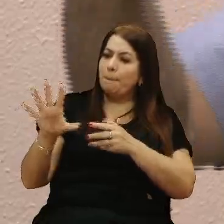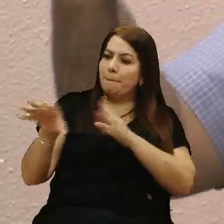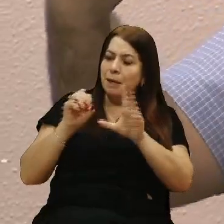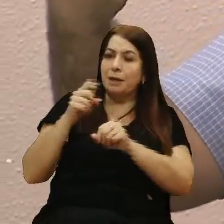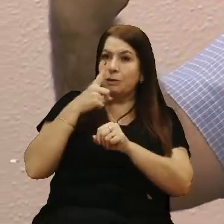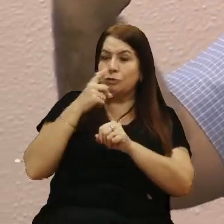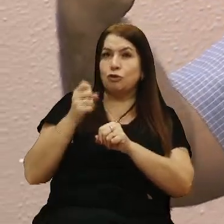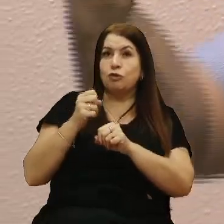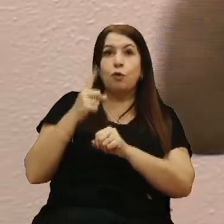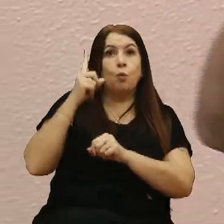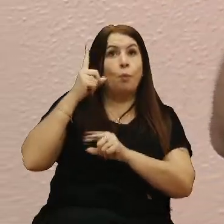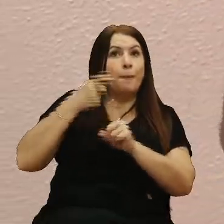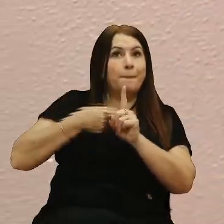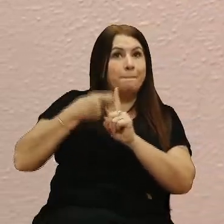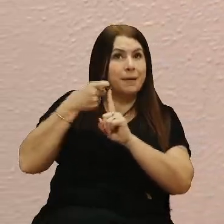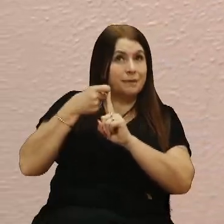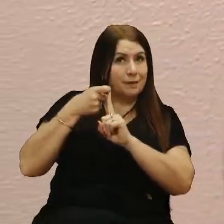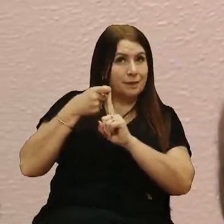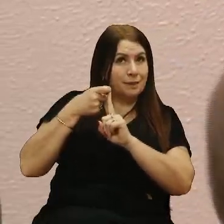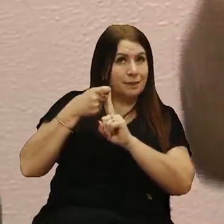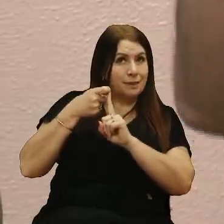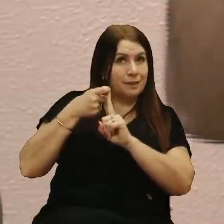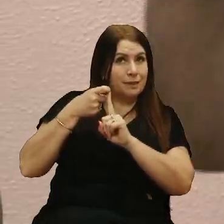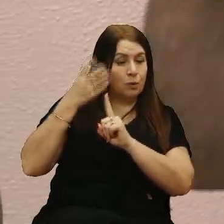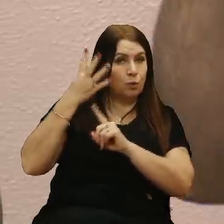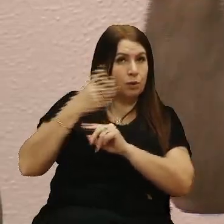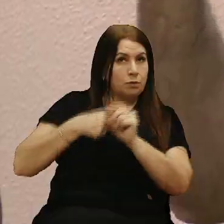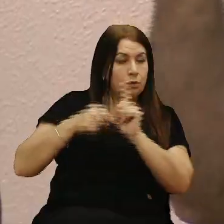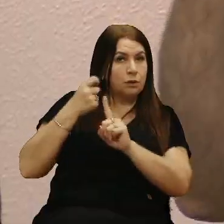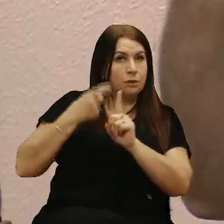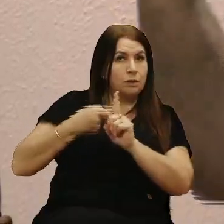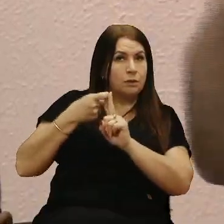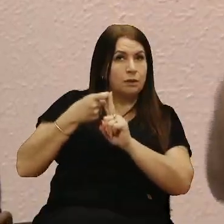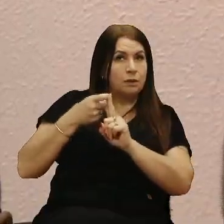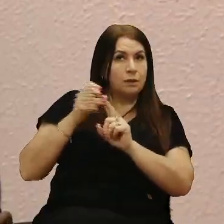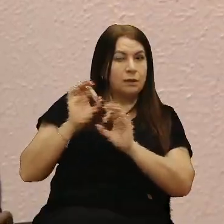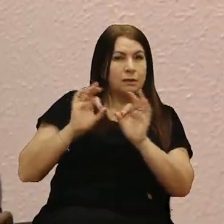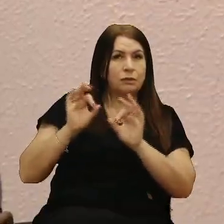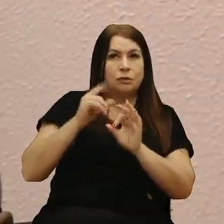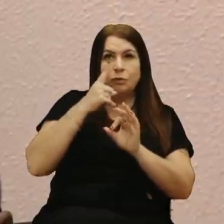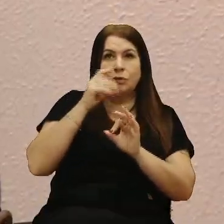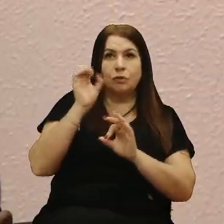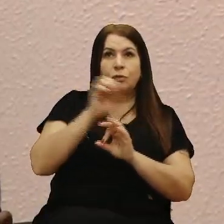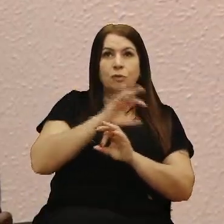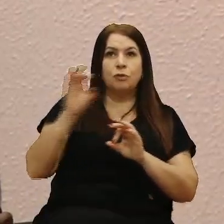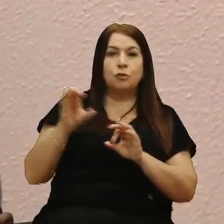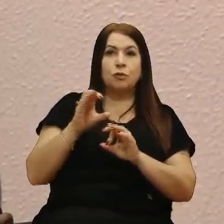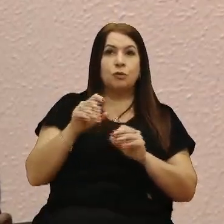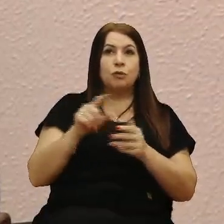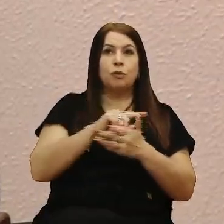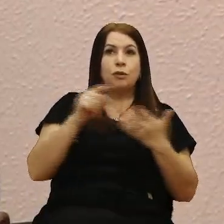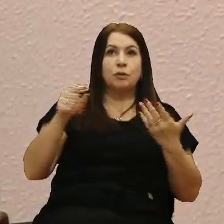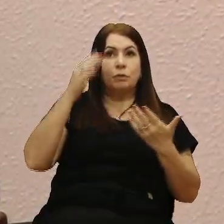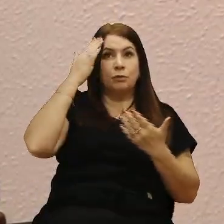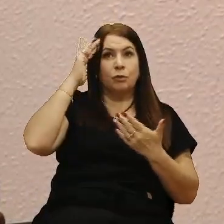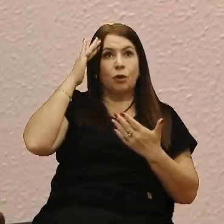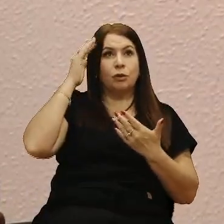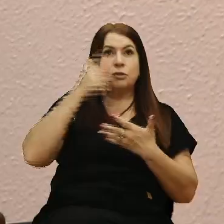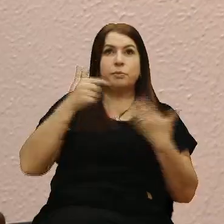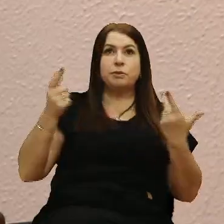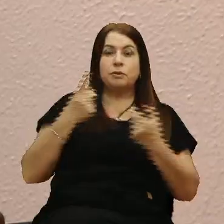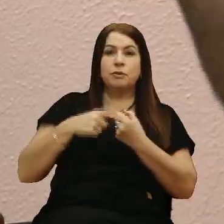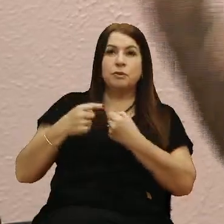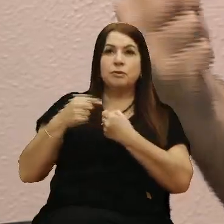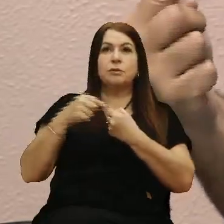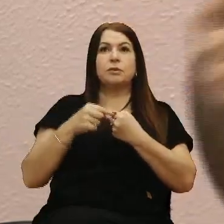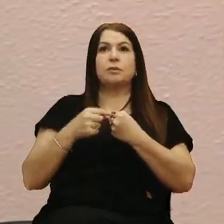um mês... há 4 anos atrás, um mês sem coleta de orgânico e seletivo. Vocês têm noção, uma cidade